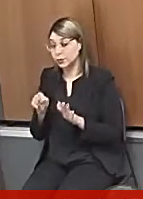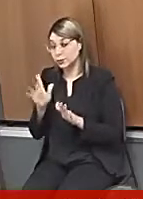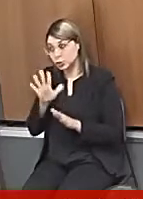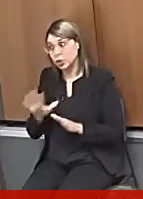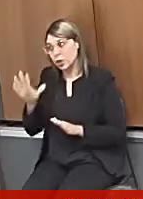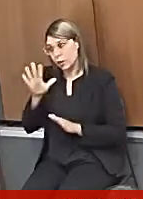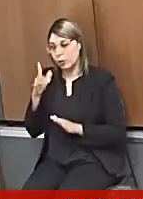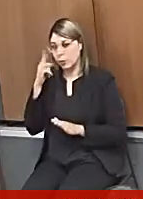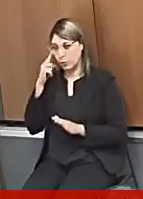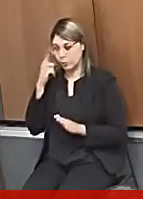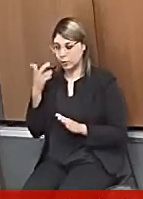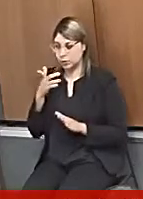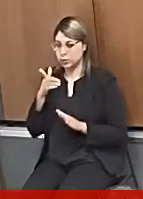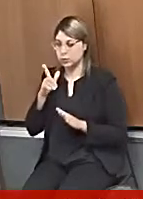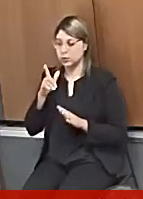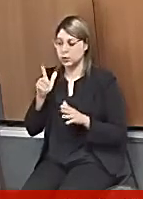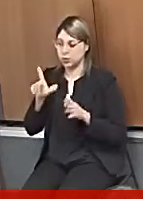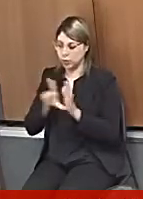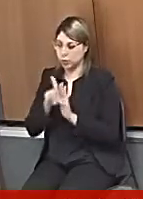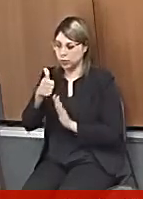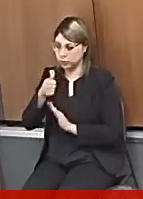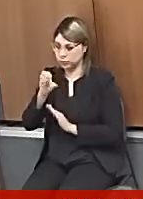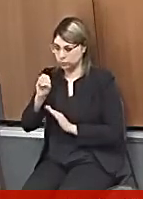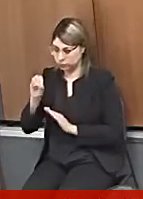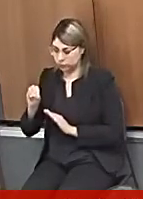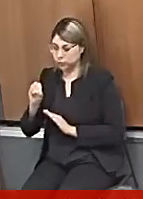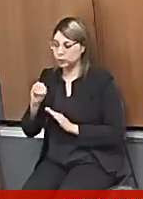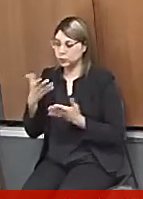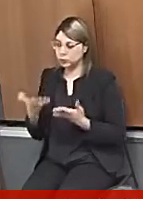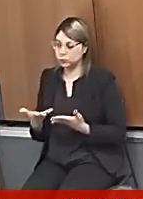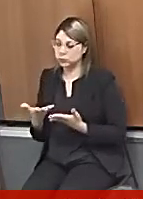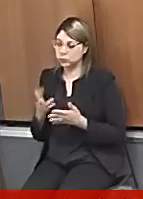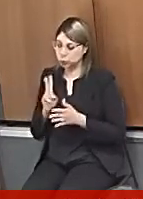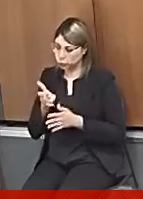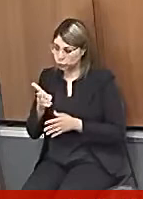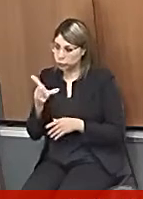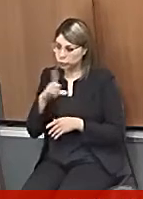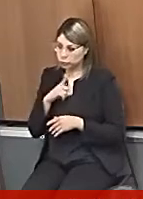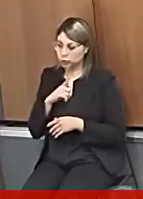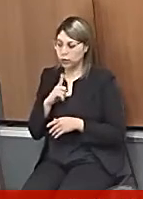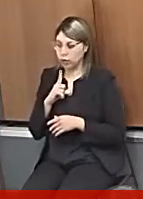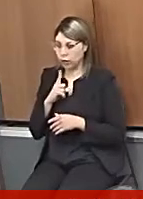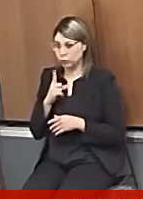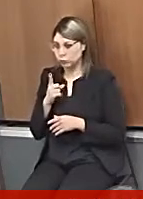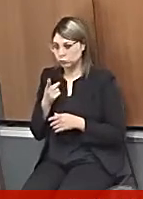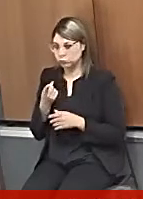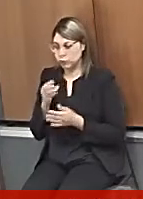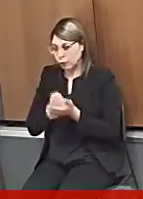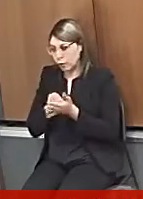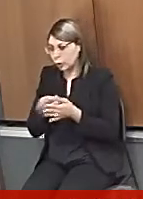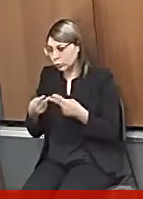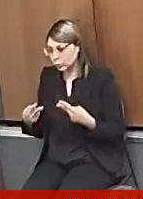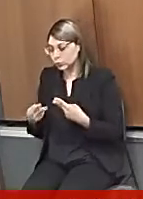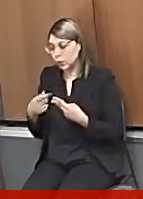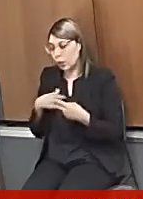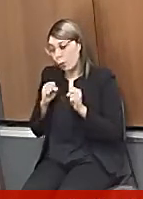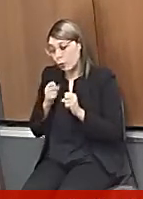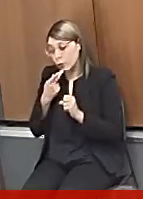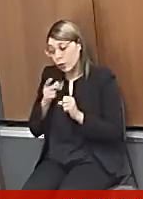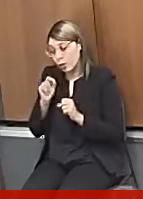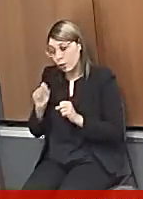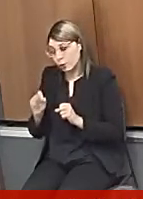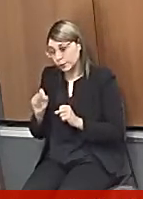geral é geral da lei sem e então segue ainda com alguma pendência e o que eu posso trazer